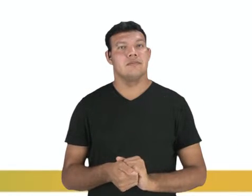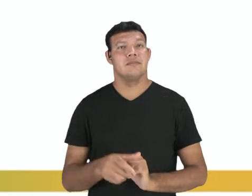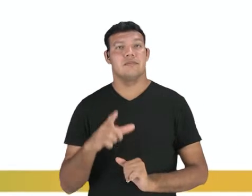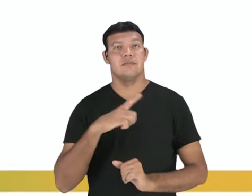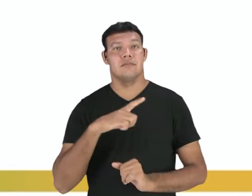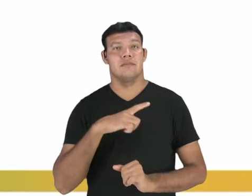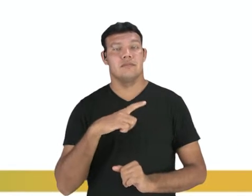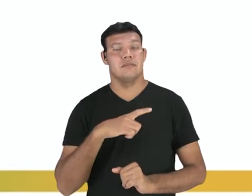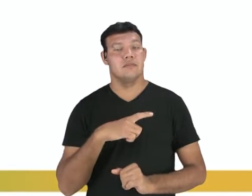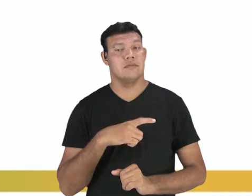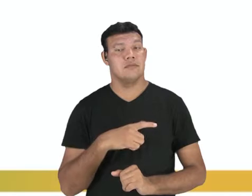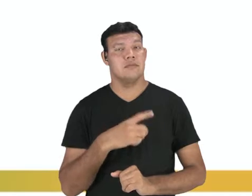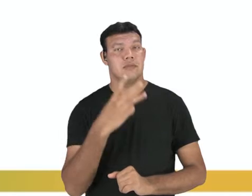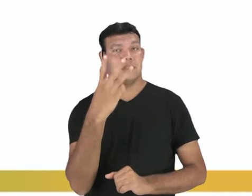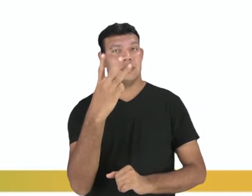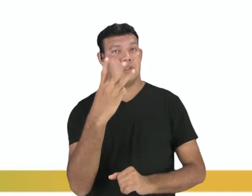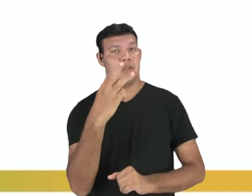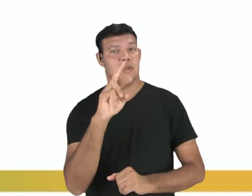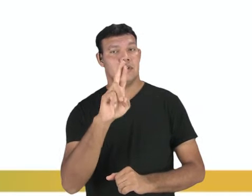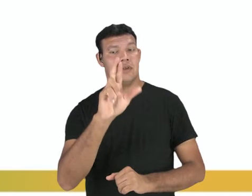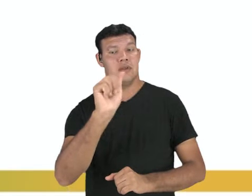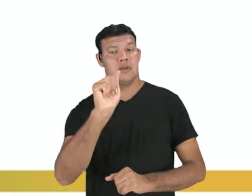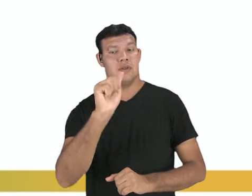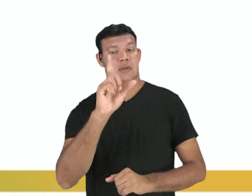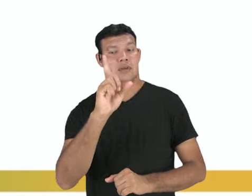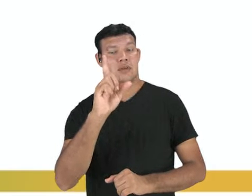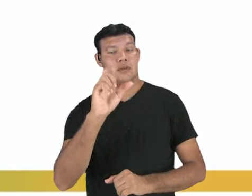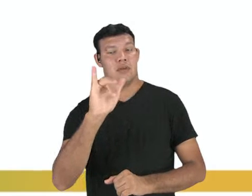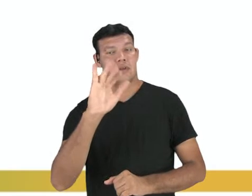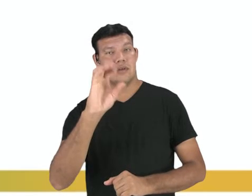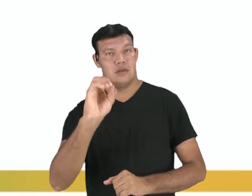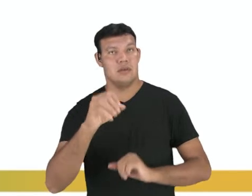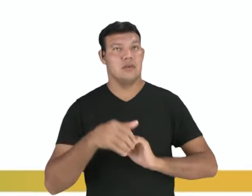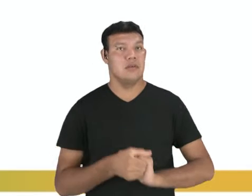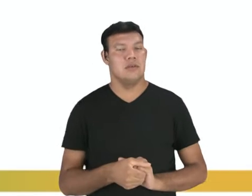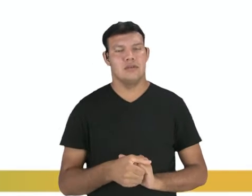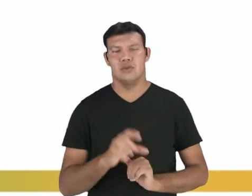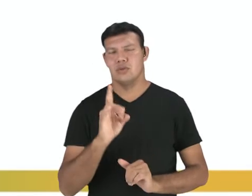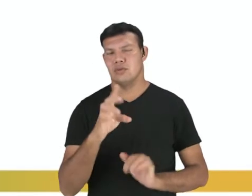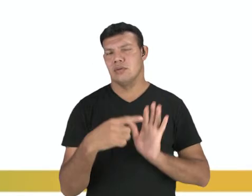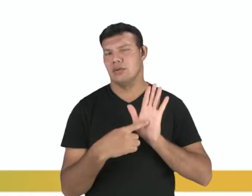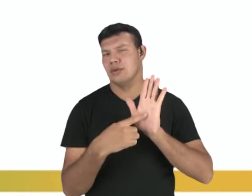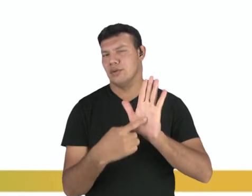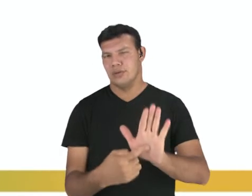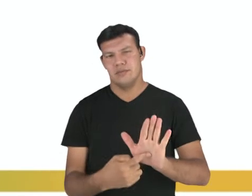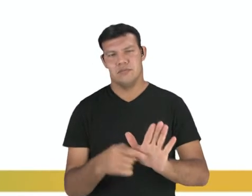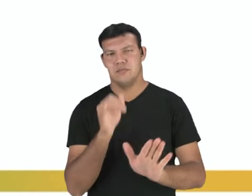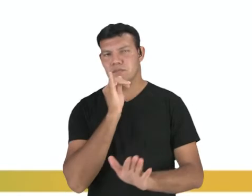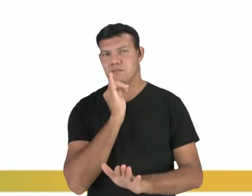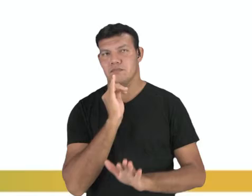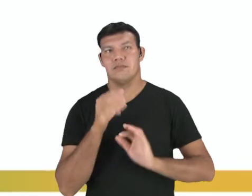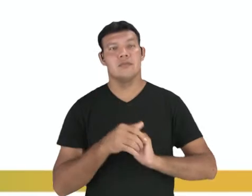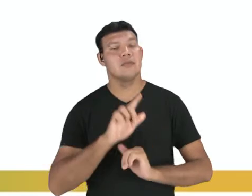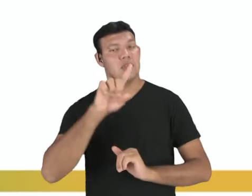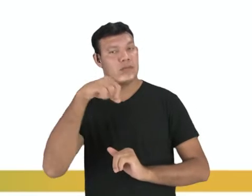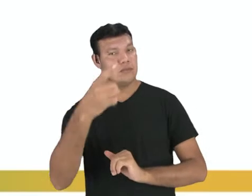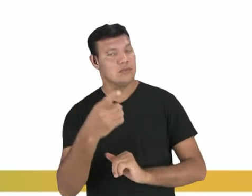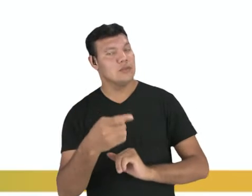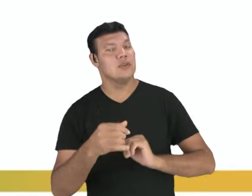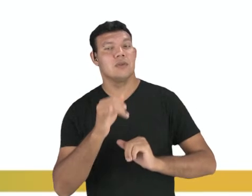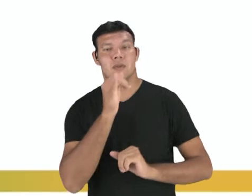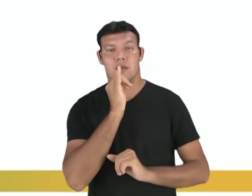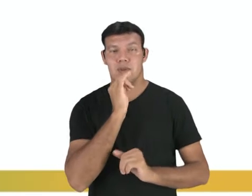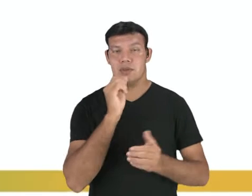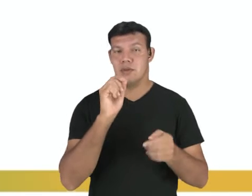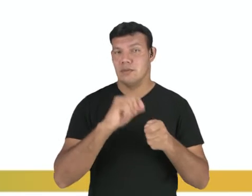Raios não é isso então isso aqui é som demonstração nós vamos trabalhar também com o exemplo o